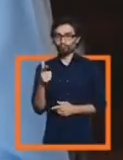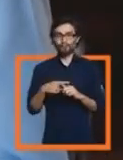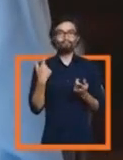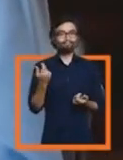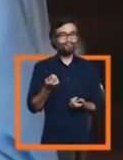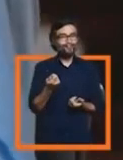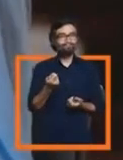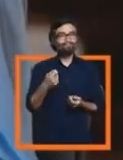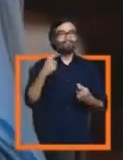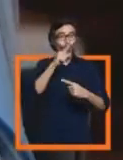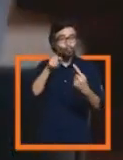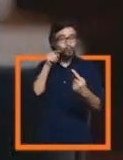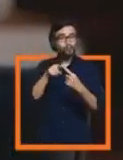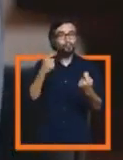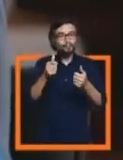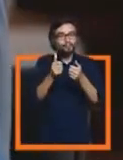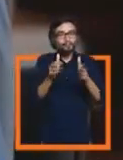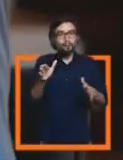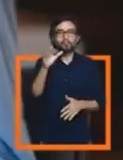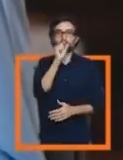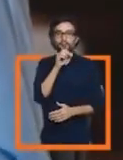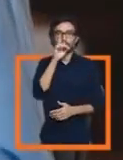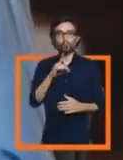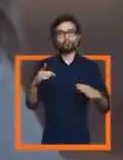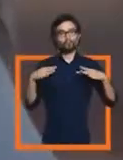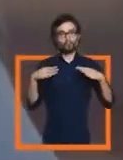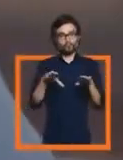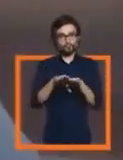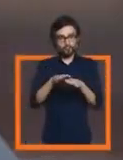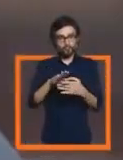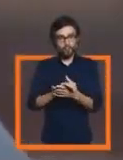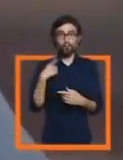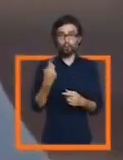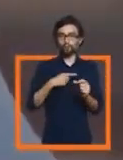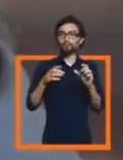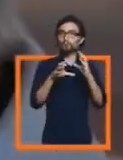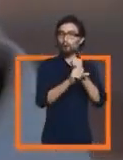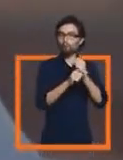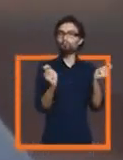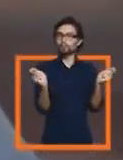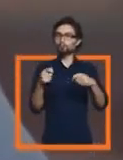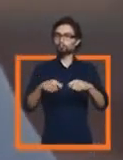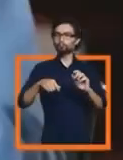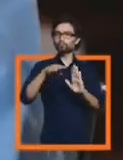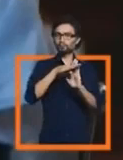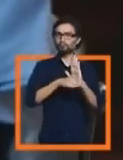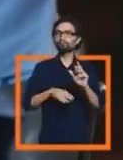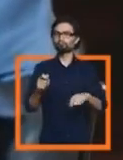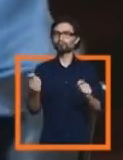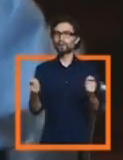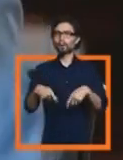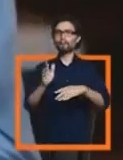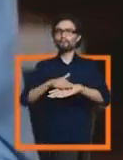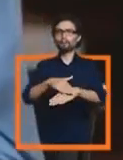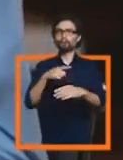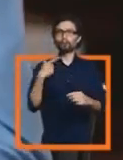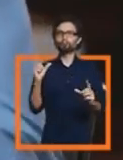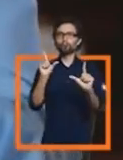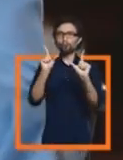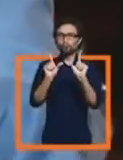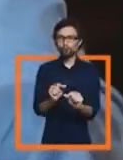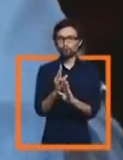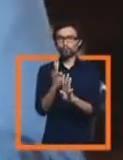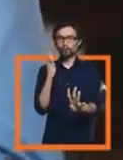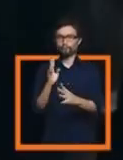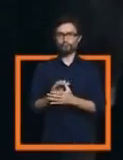abrem. Nossa meta é abrir todos os finais de semana. Fizemos as contas, é possível fazer isso. Você elimina essa